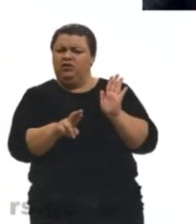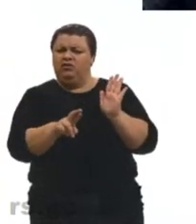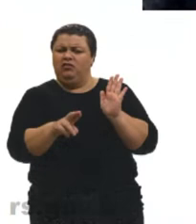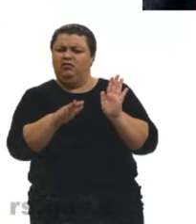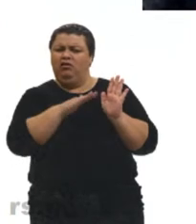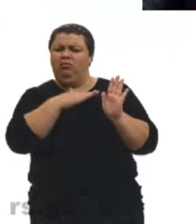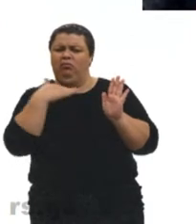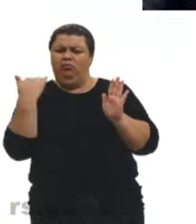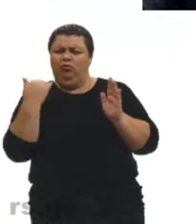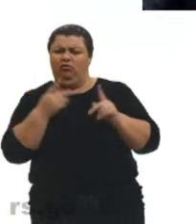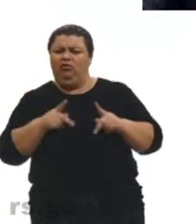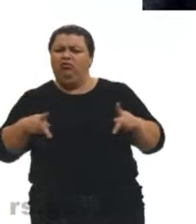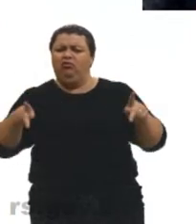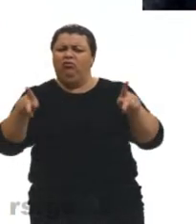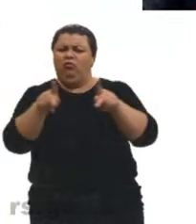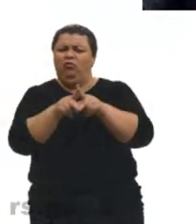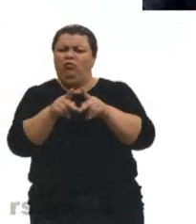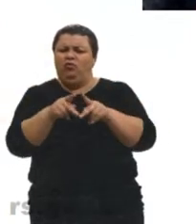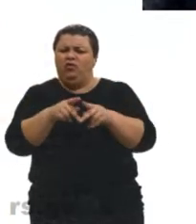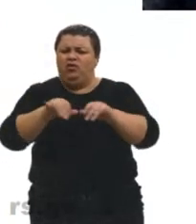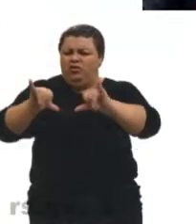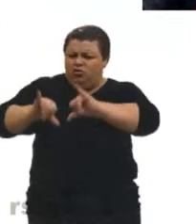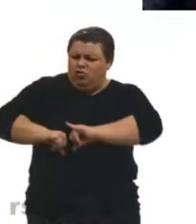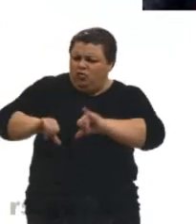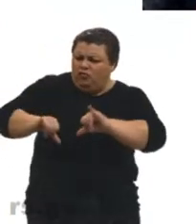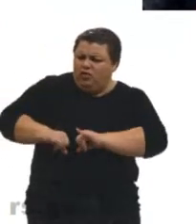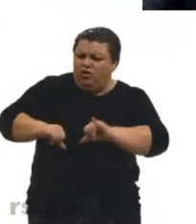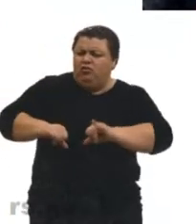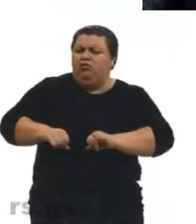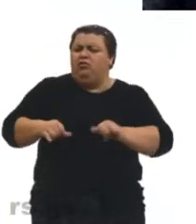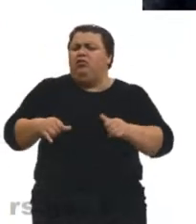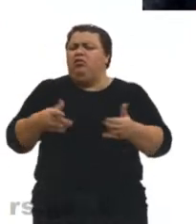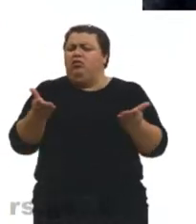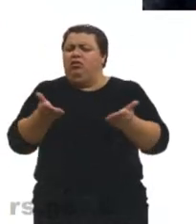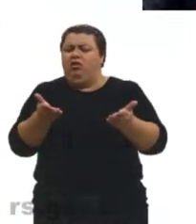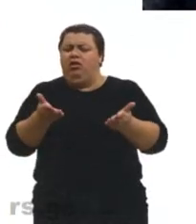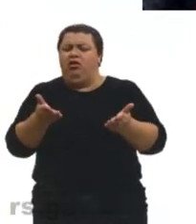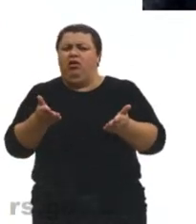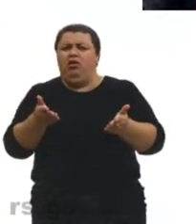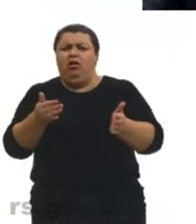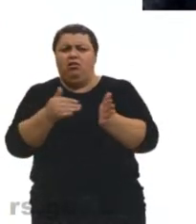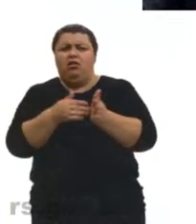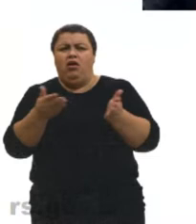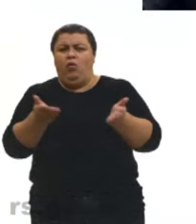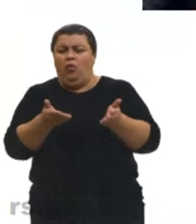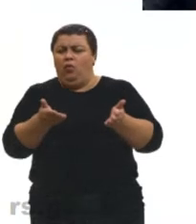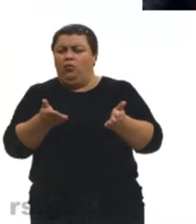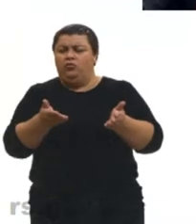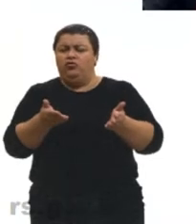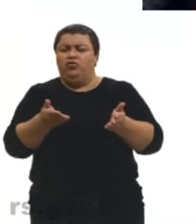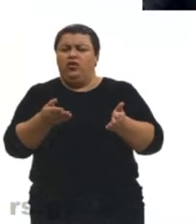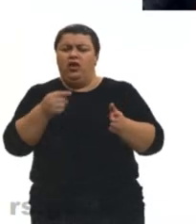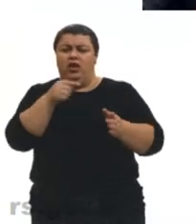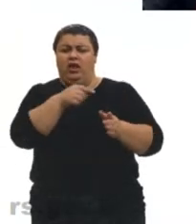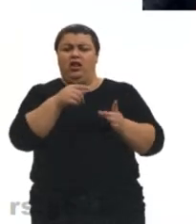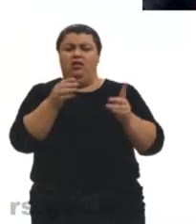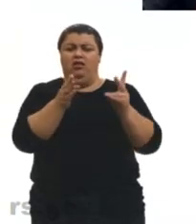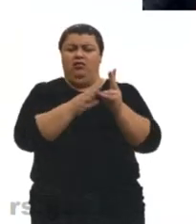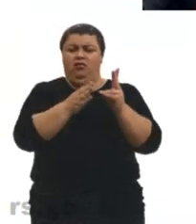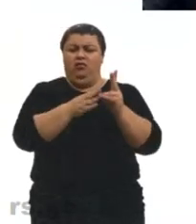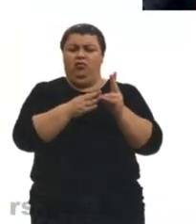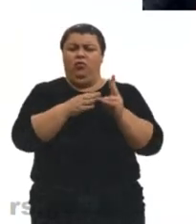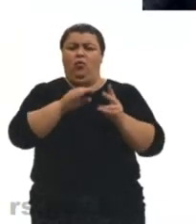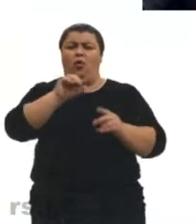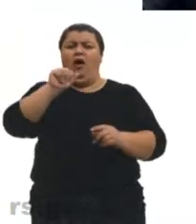seu povo diz respeito que ele sofre na em vem sofrendo até hoje o Ailton krenak vai dizer que os indígenas estão em